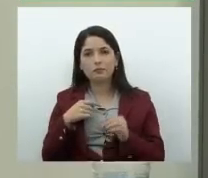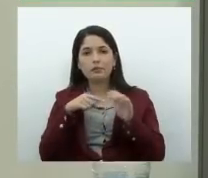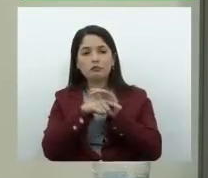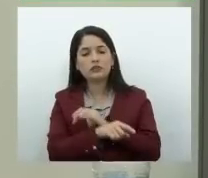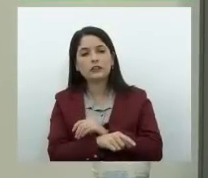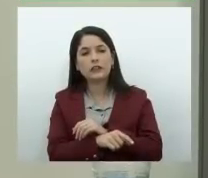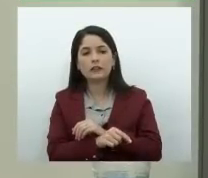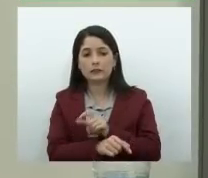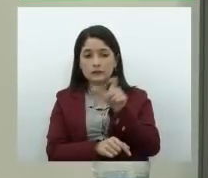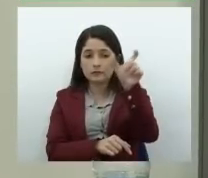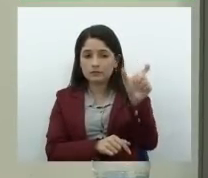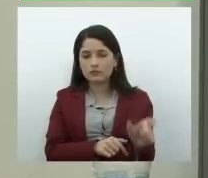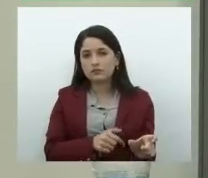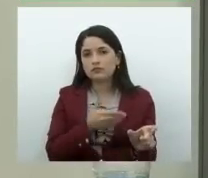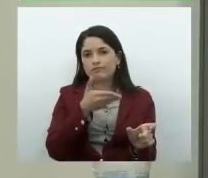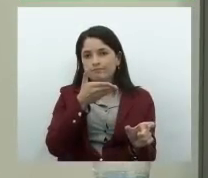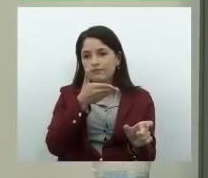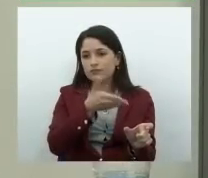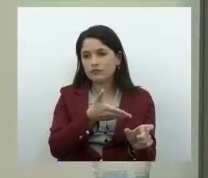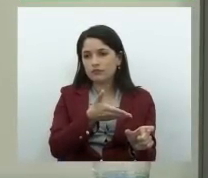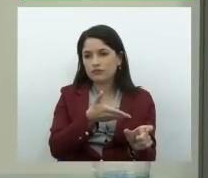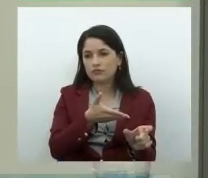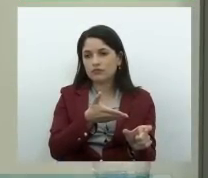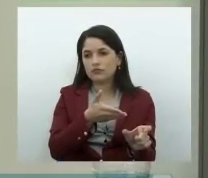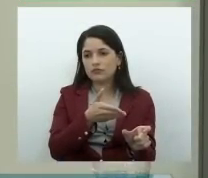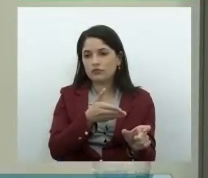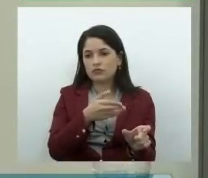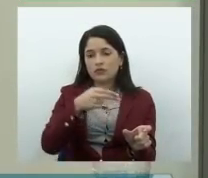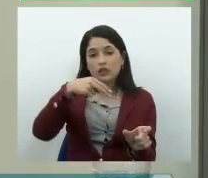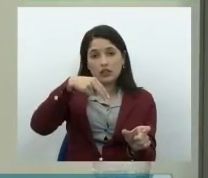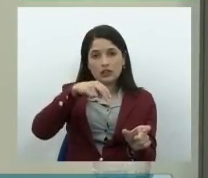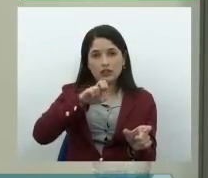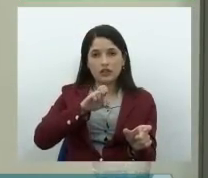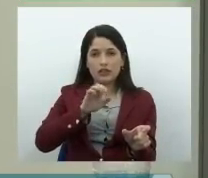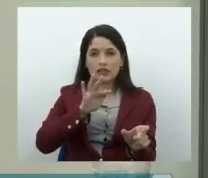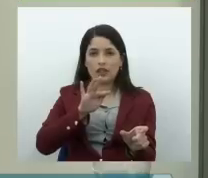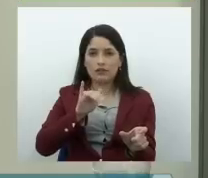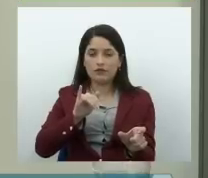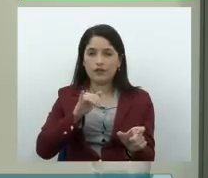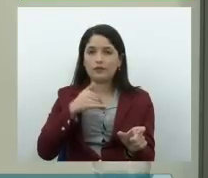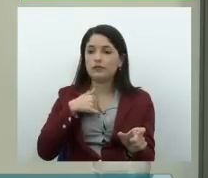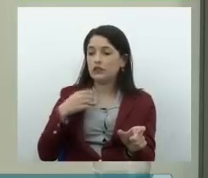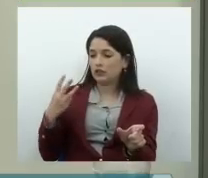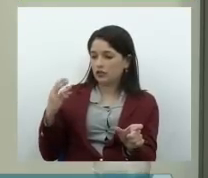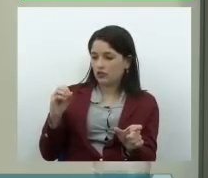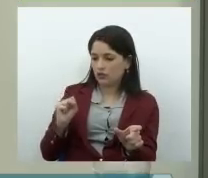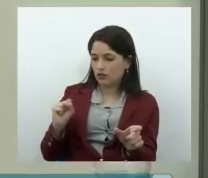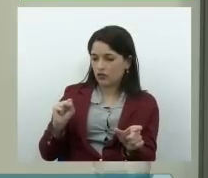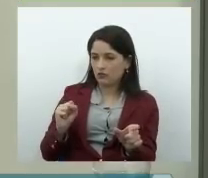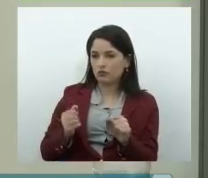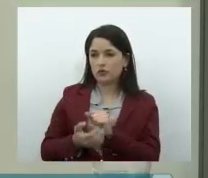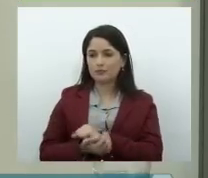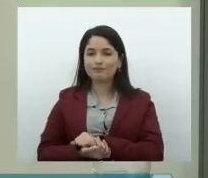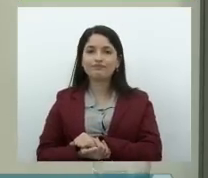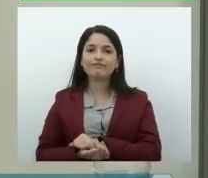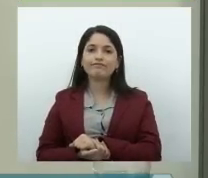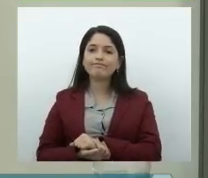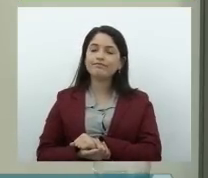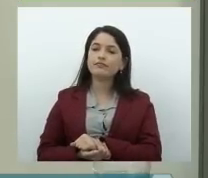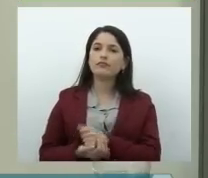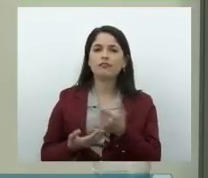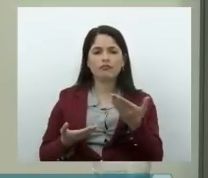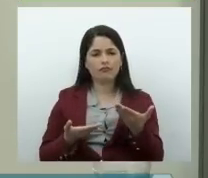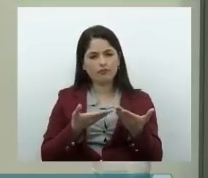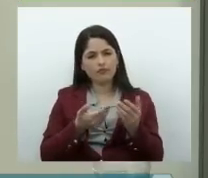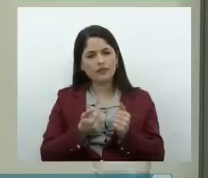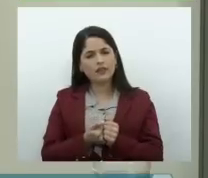pergunta para o candidato Neftalis. 30 segundos, candidato, por favor. Candidato Neftalis,